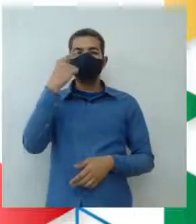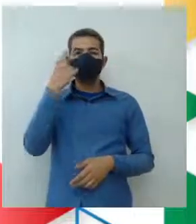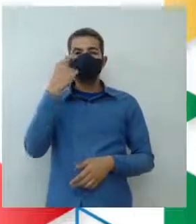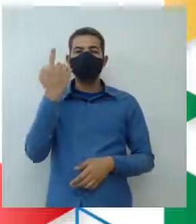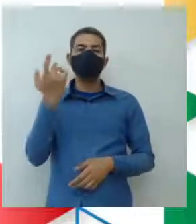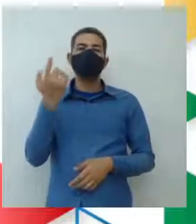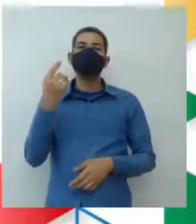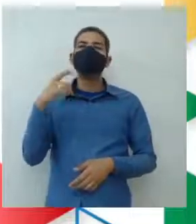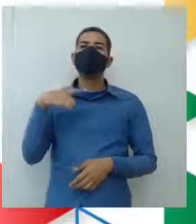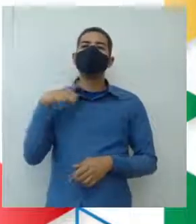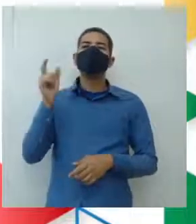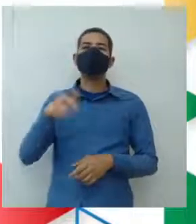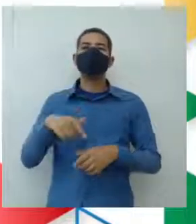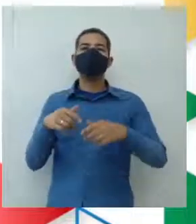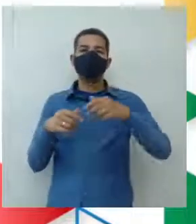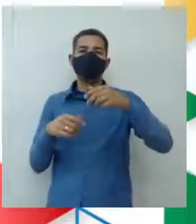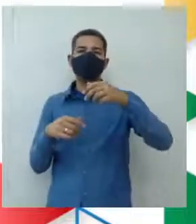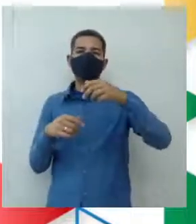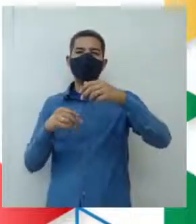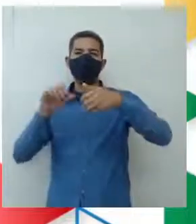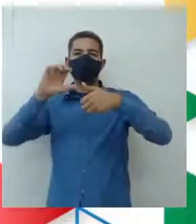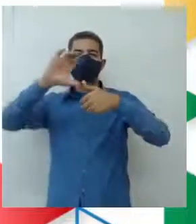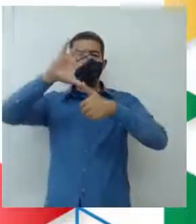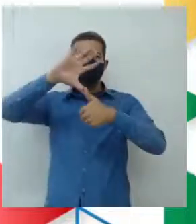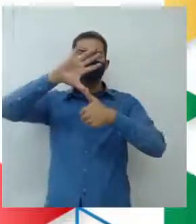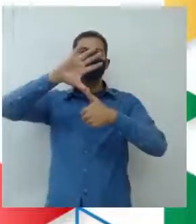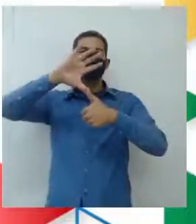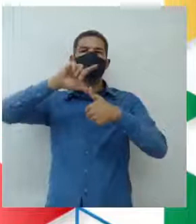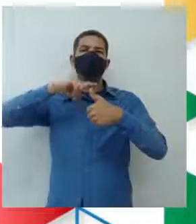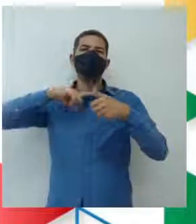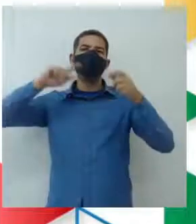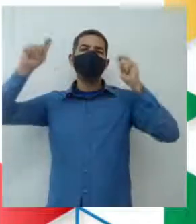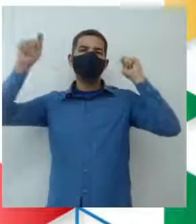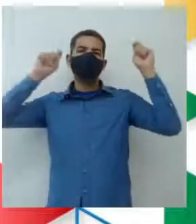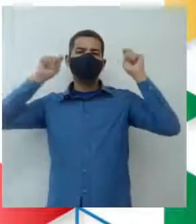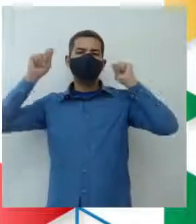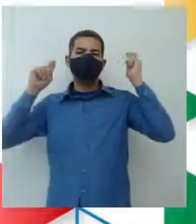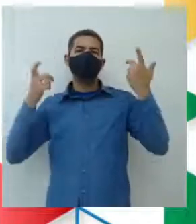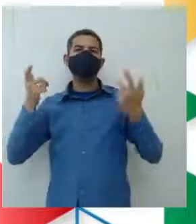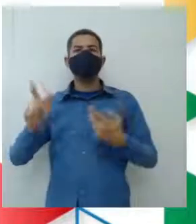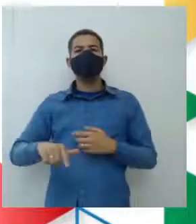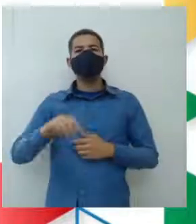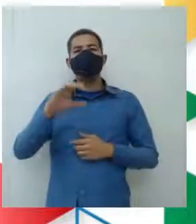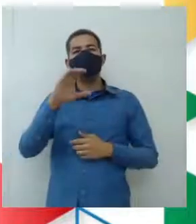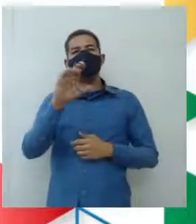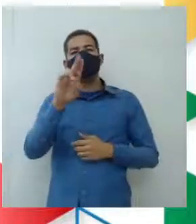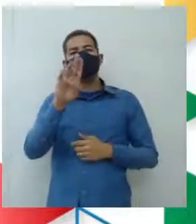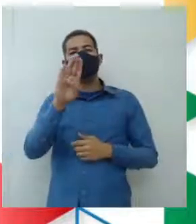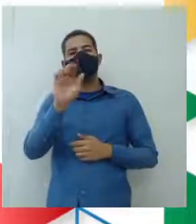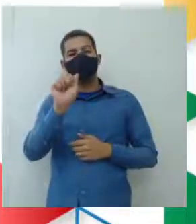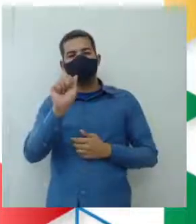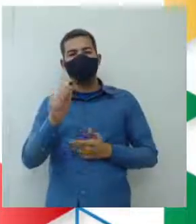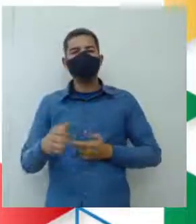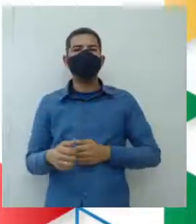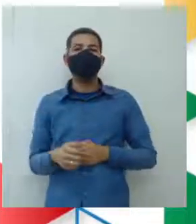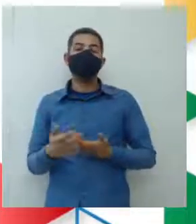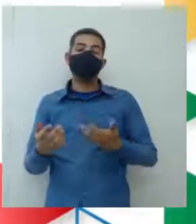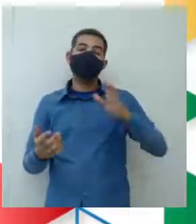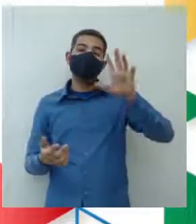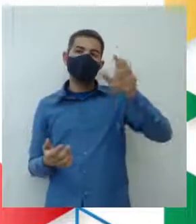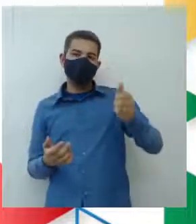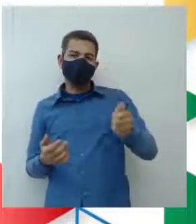do Norte, a gente encontra os países como o México, Cuba, Lá na África, a